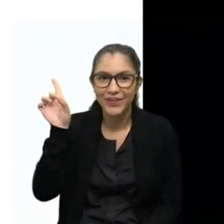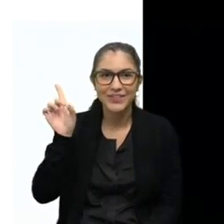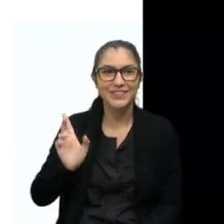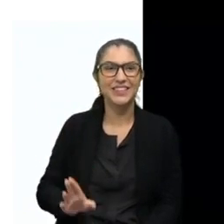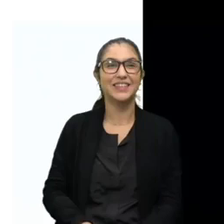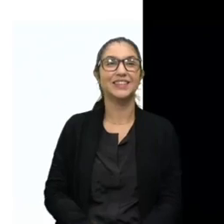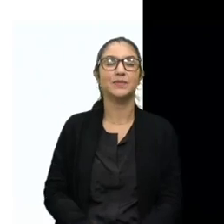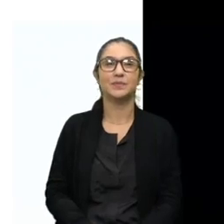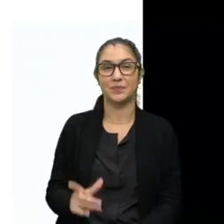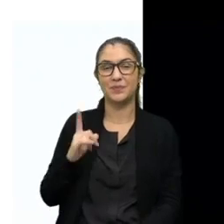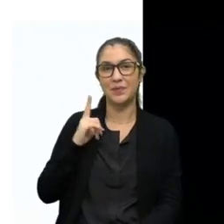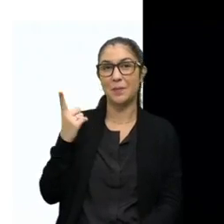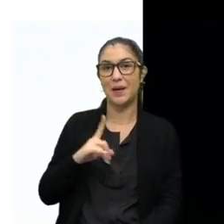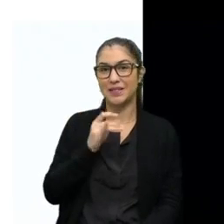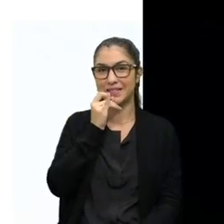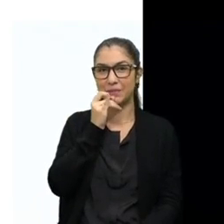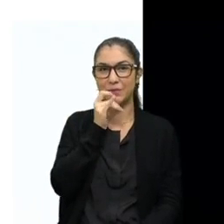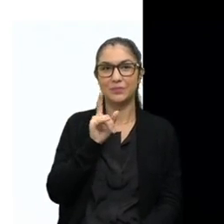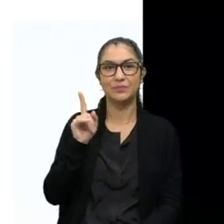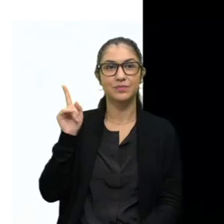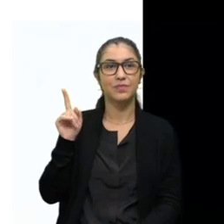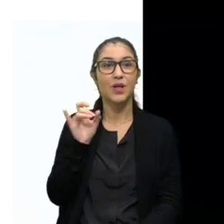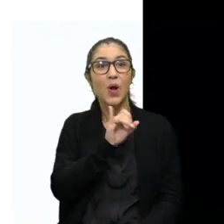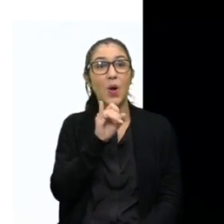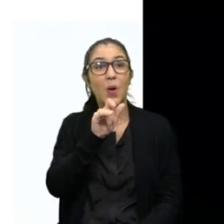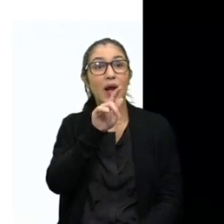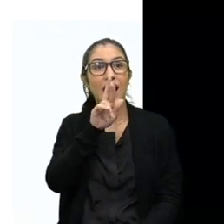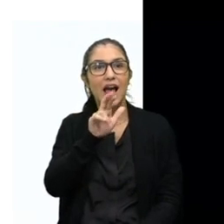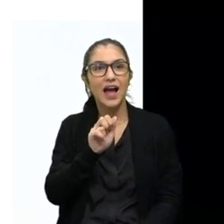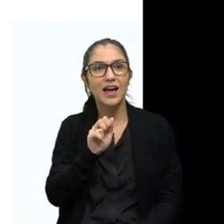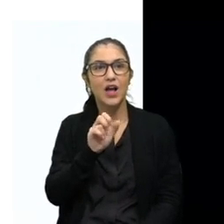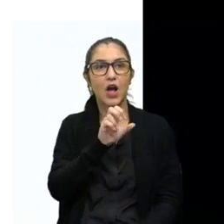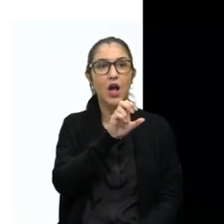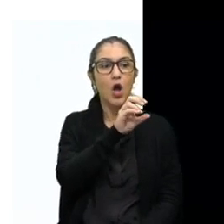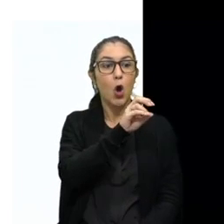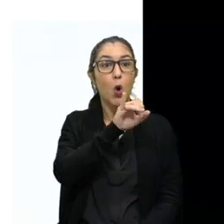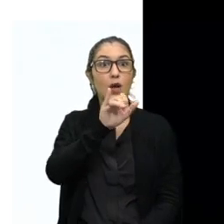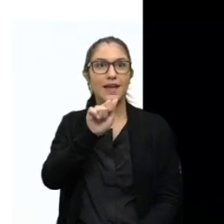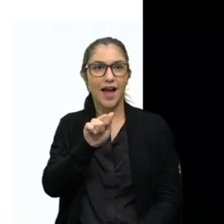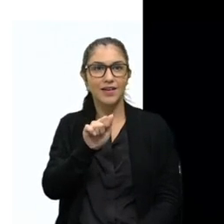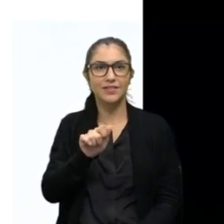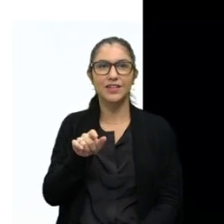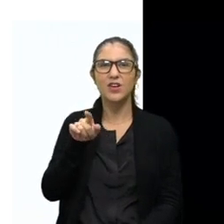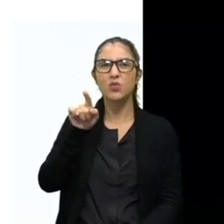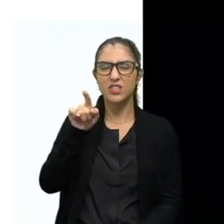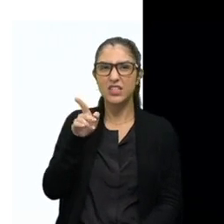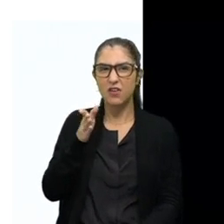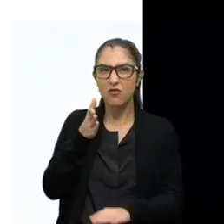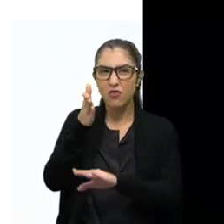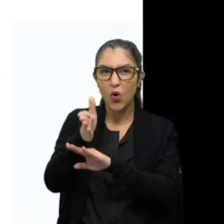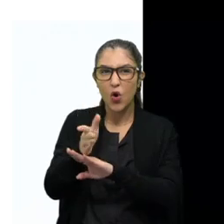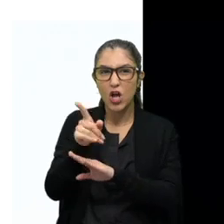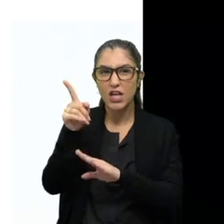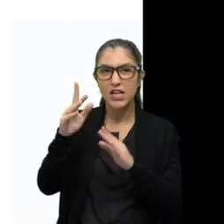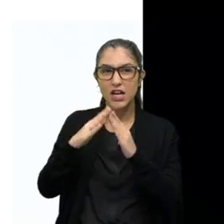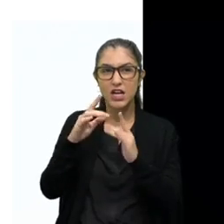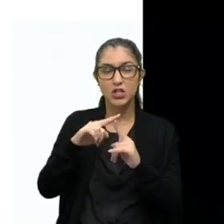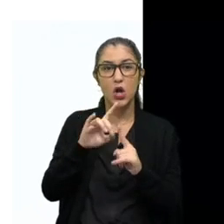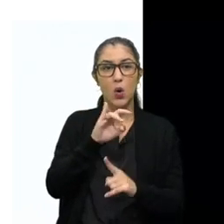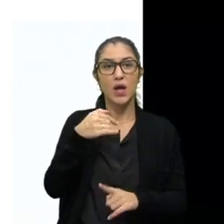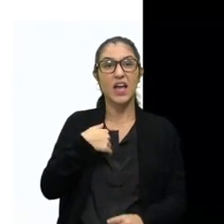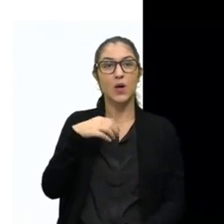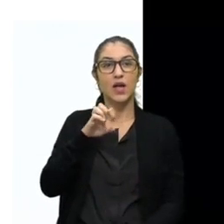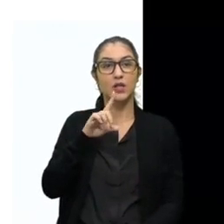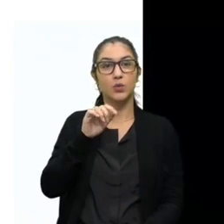lá. Temos mais um exemplo. Oi, Lara. Oiá, ó, o A aqui. Para você foi igreja? Olá, eu sou